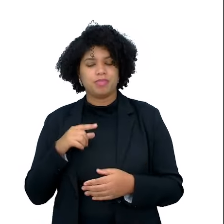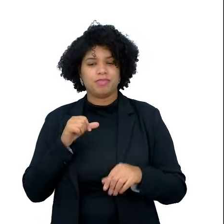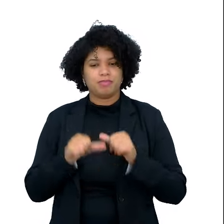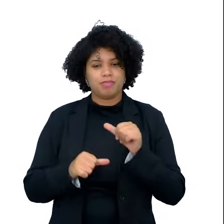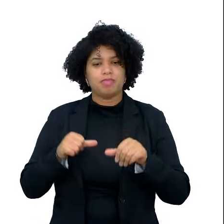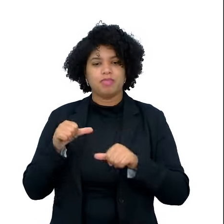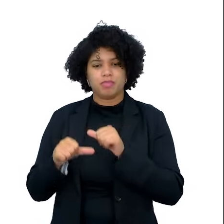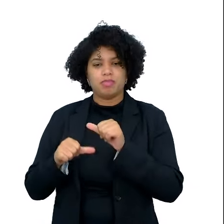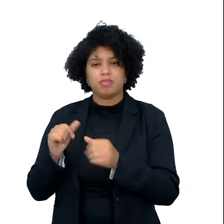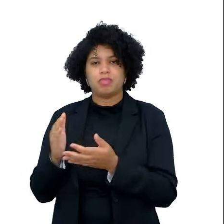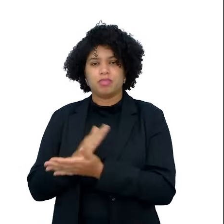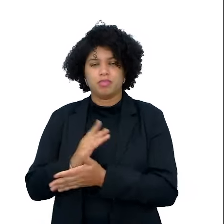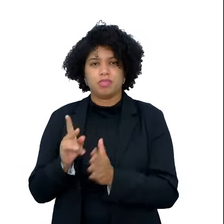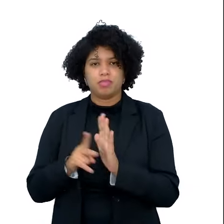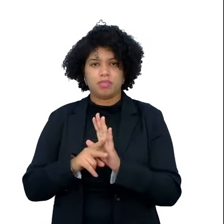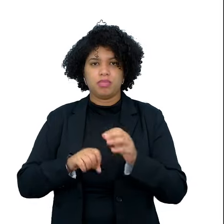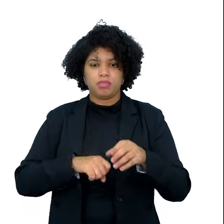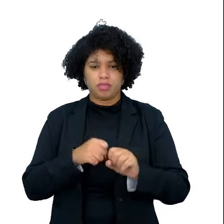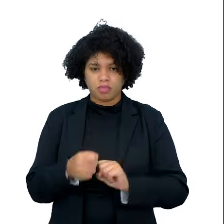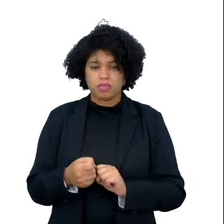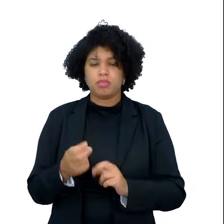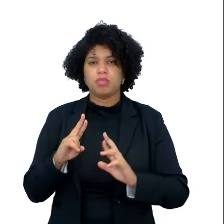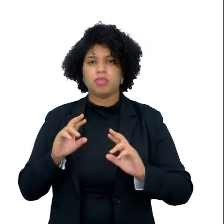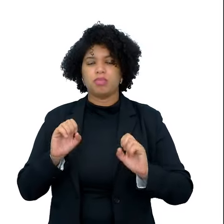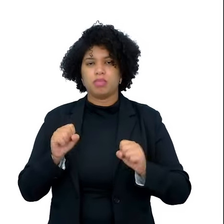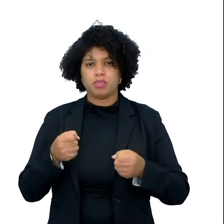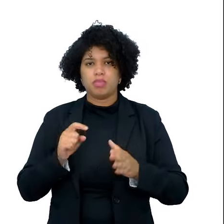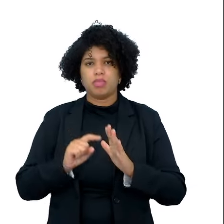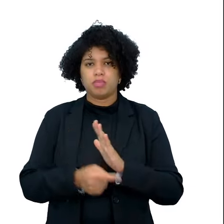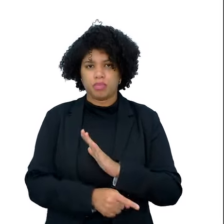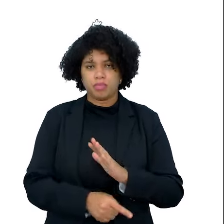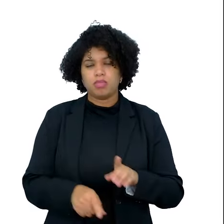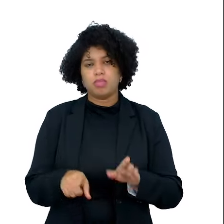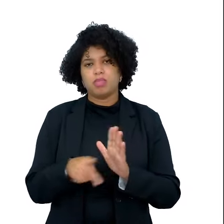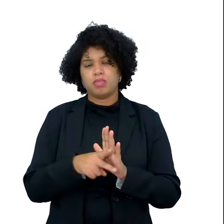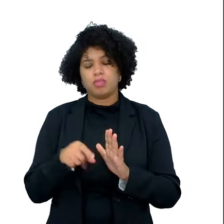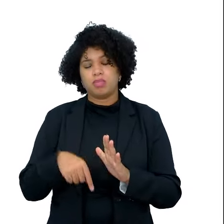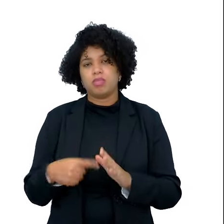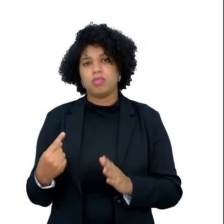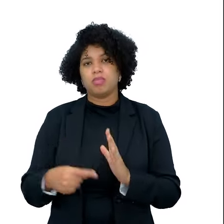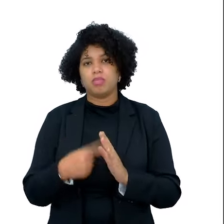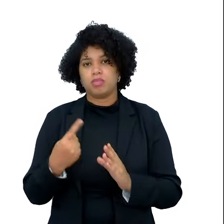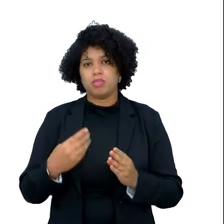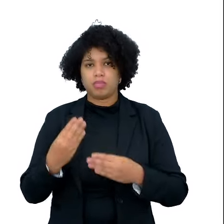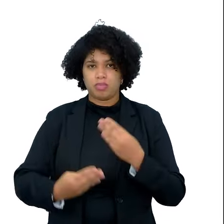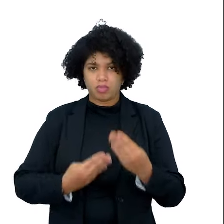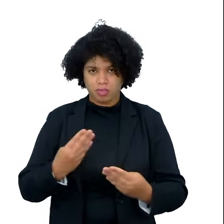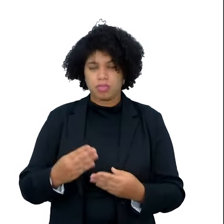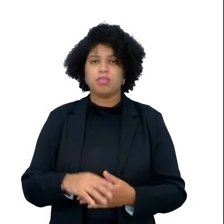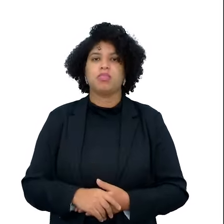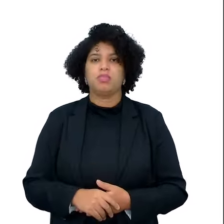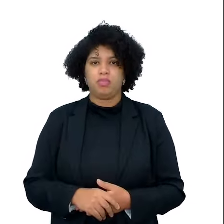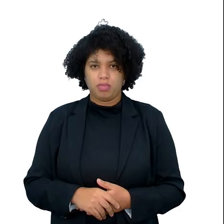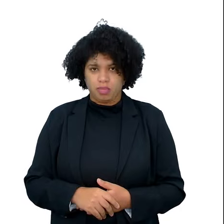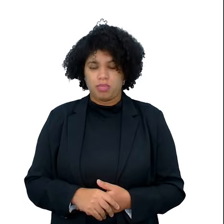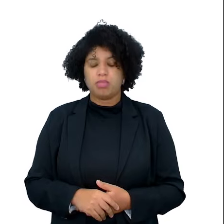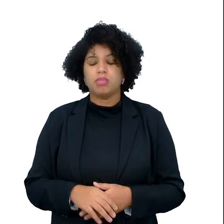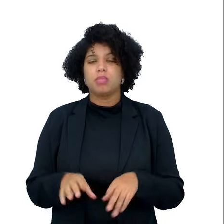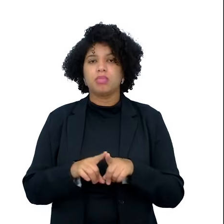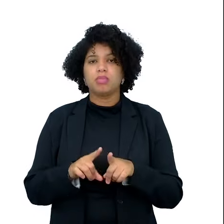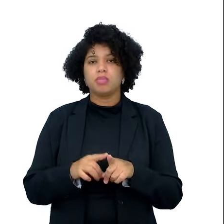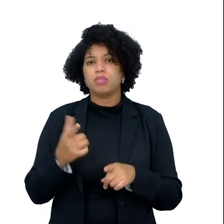que aconteceram na formação do Recuperação e Aprofundamento aqui para o primeiro bimestre. Mais do que isso